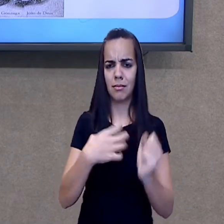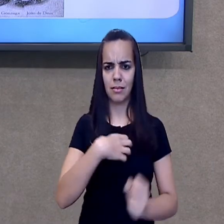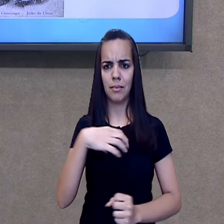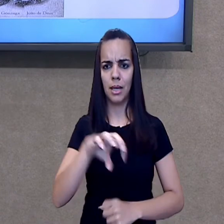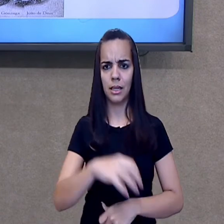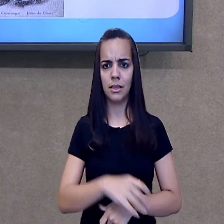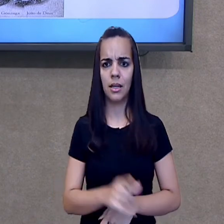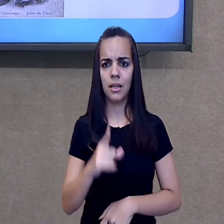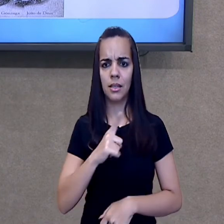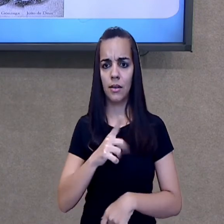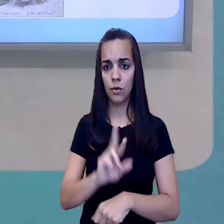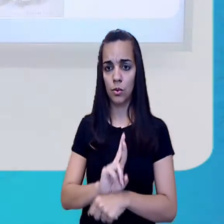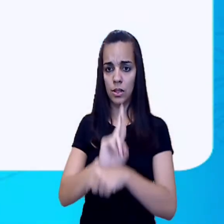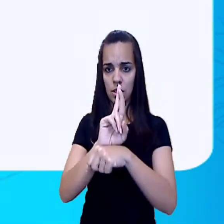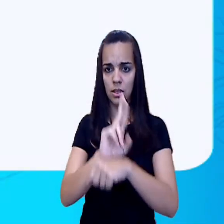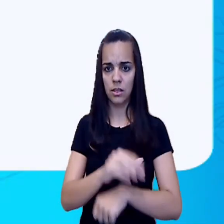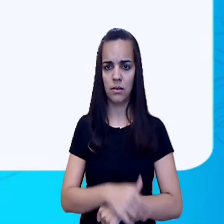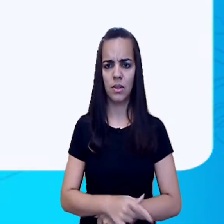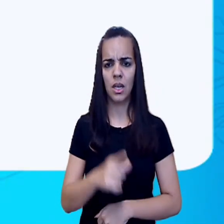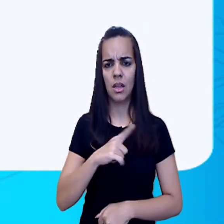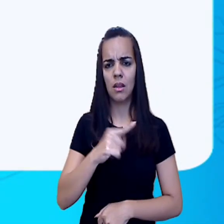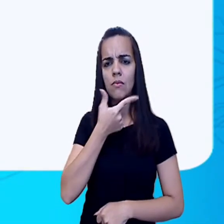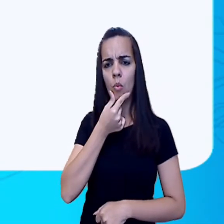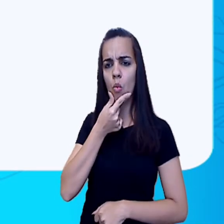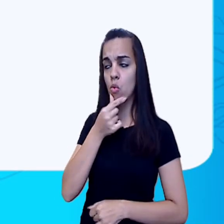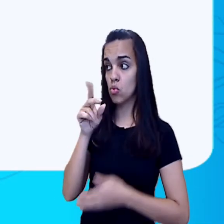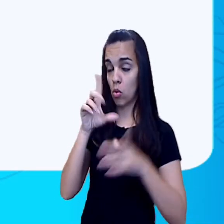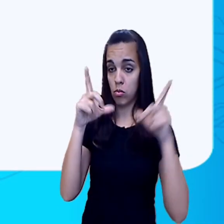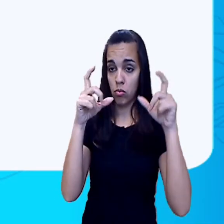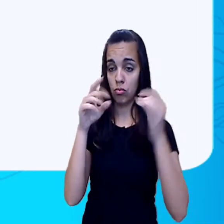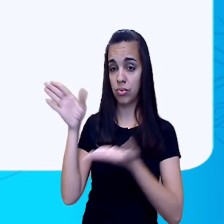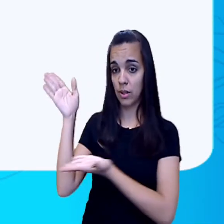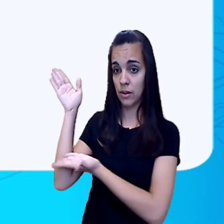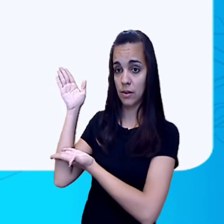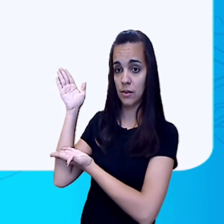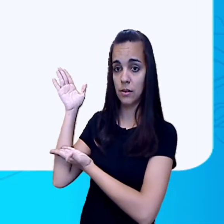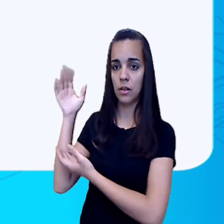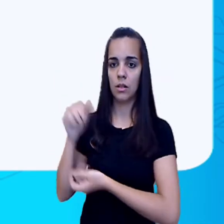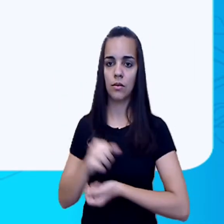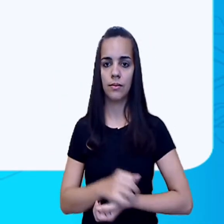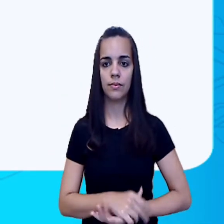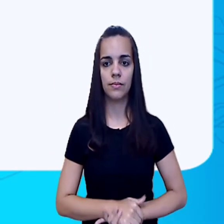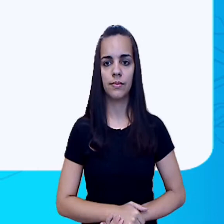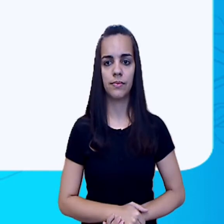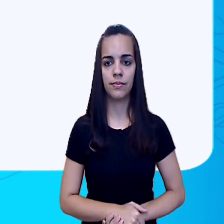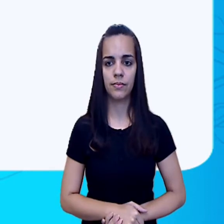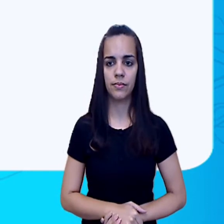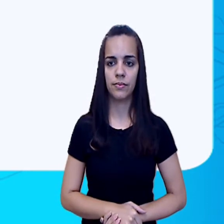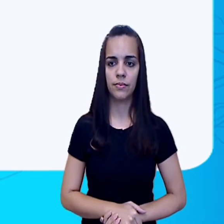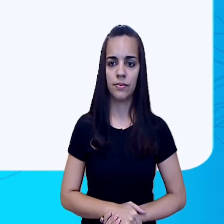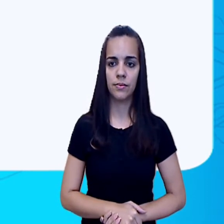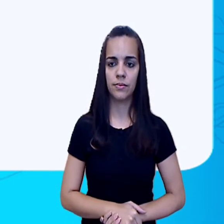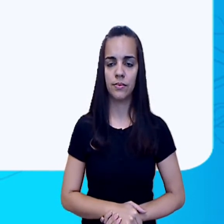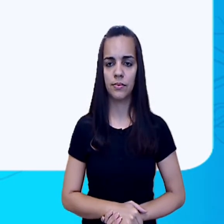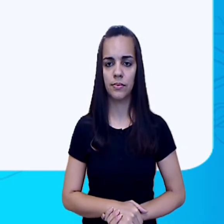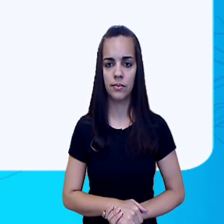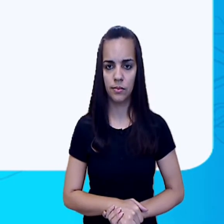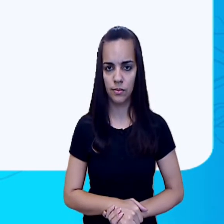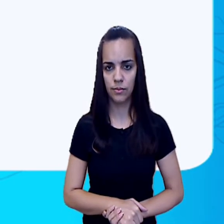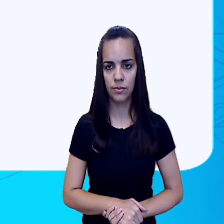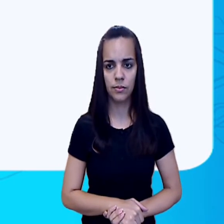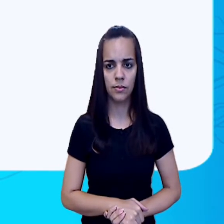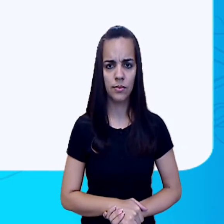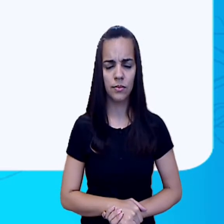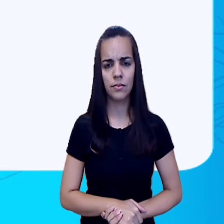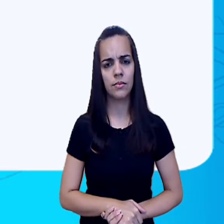Conjuração: Lucas Dantas, Manuel Faustino, Luiz Gonzaga e João de